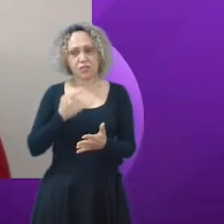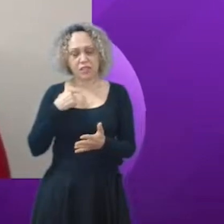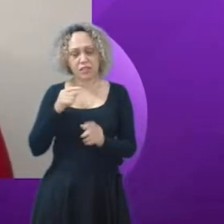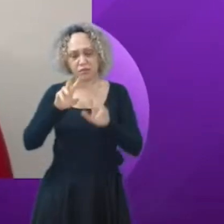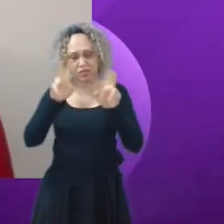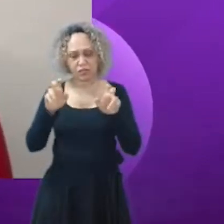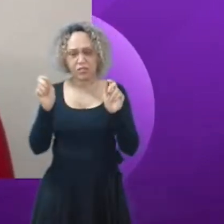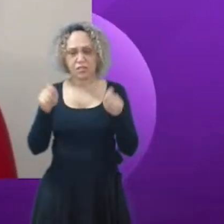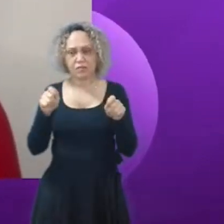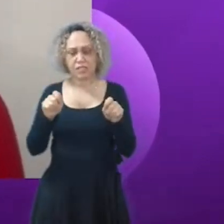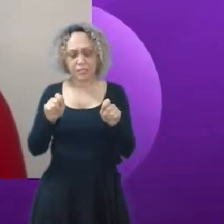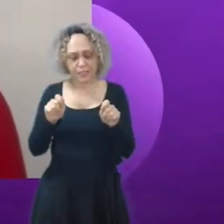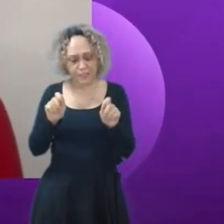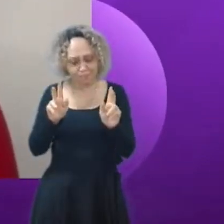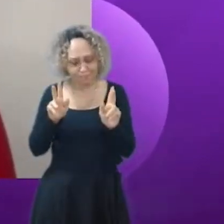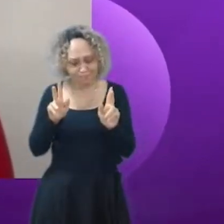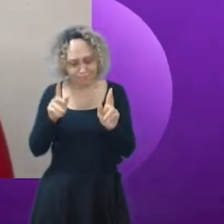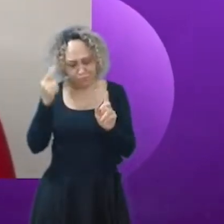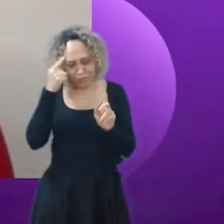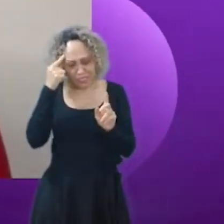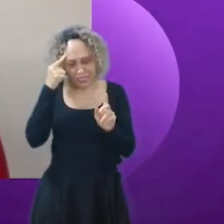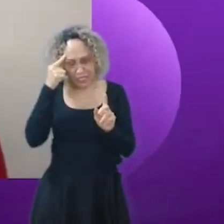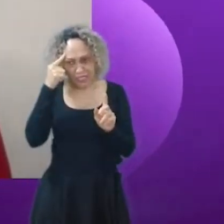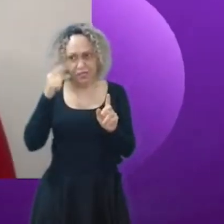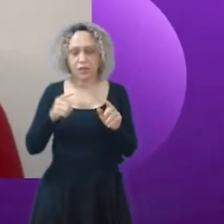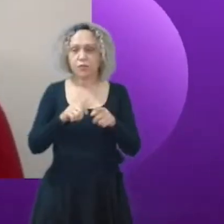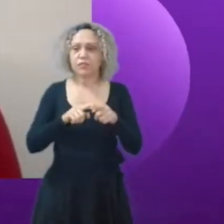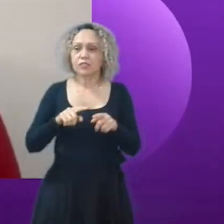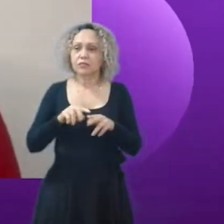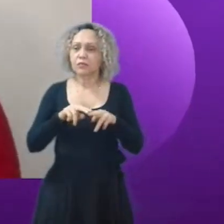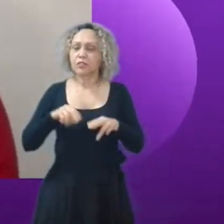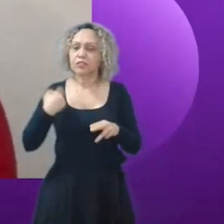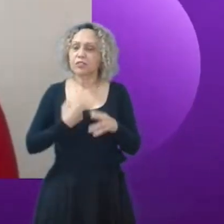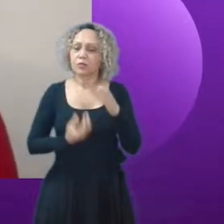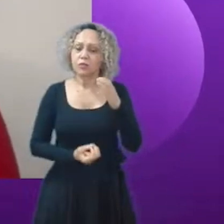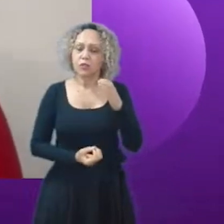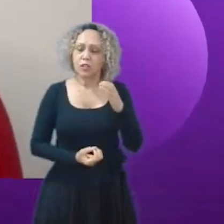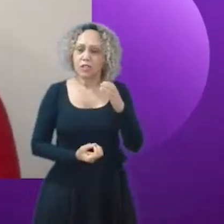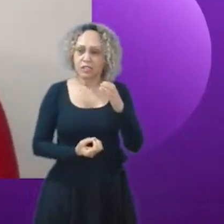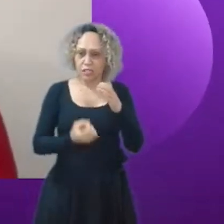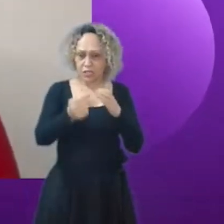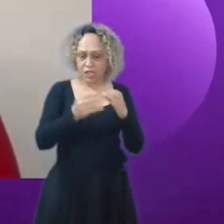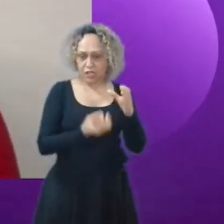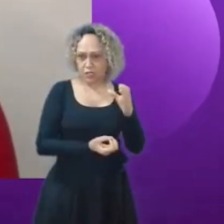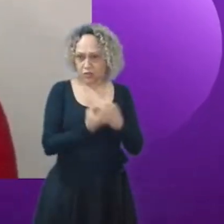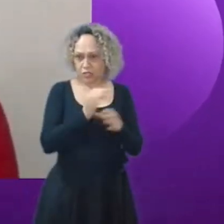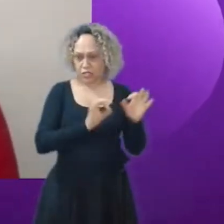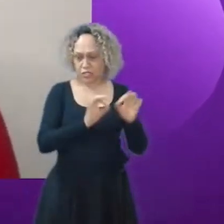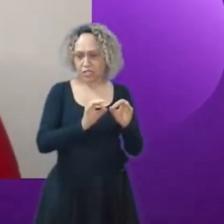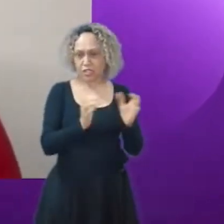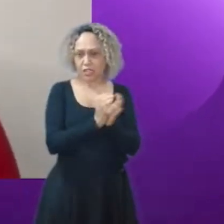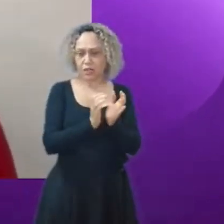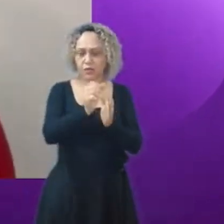gente estar compondo as nossas equipes por mulheres, que é da gente olhar para as mulheres que estão trabalhando com técnica, trabalhando